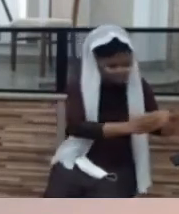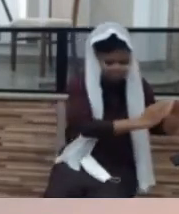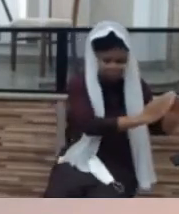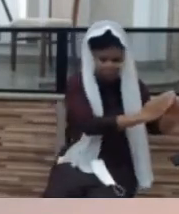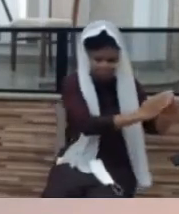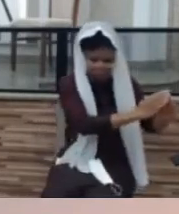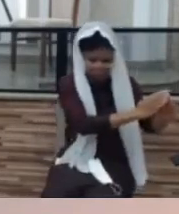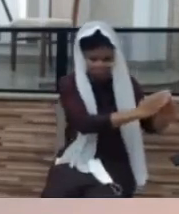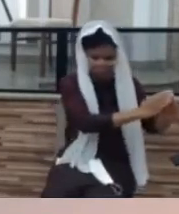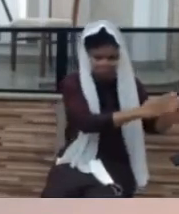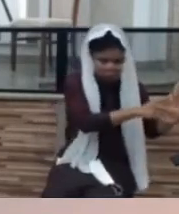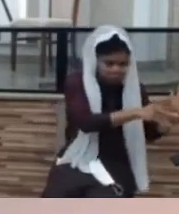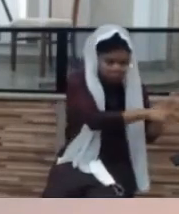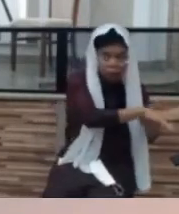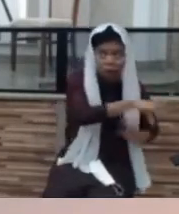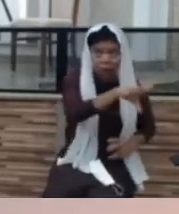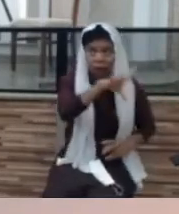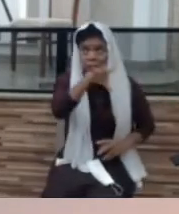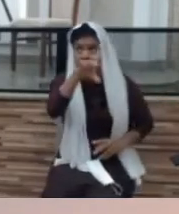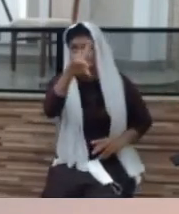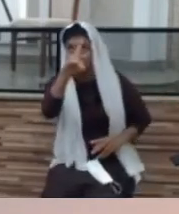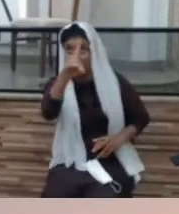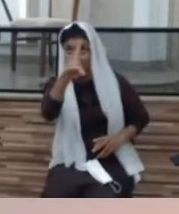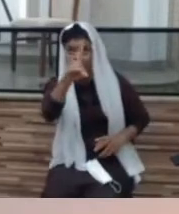de manjares e o incenso.